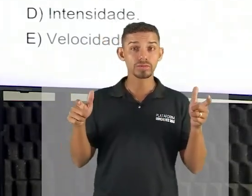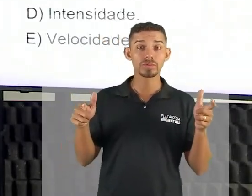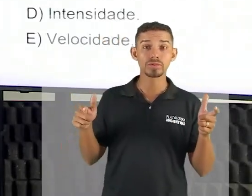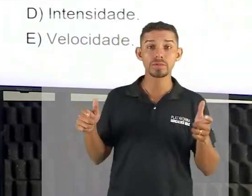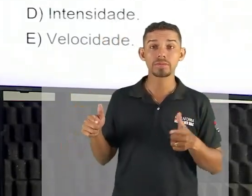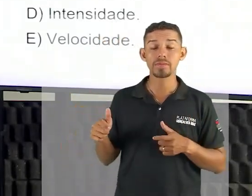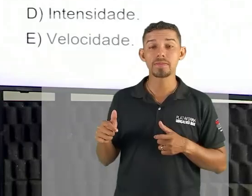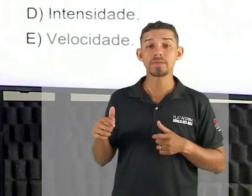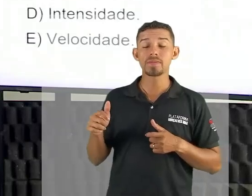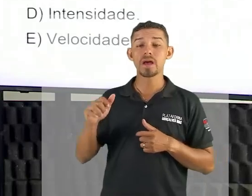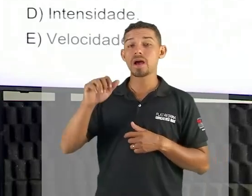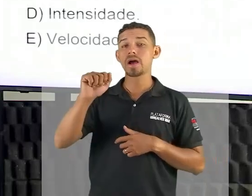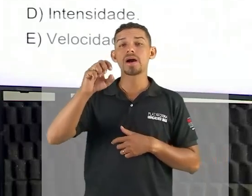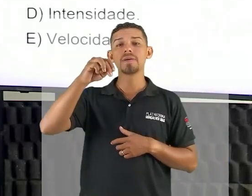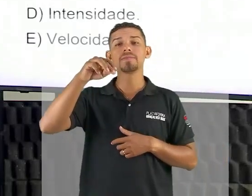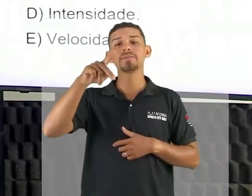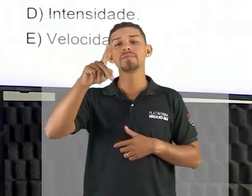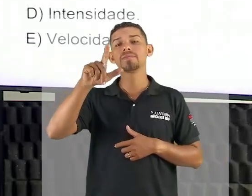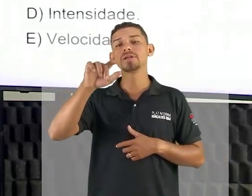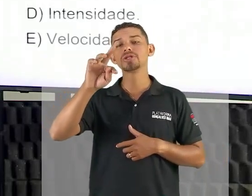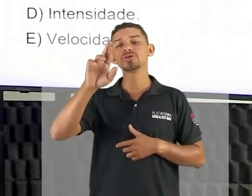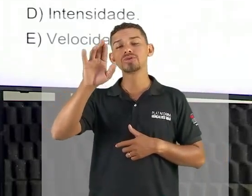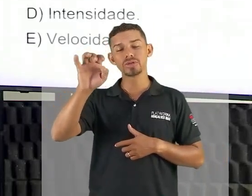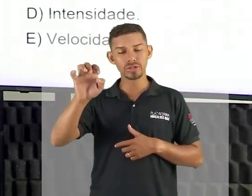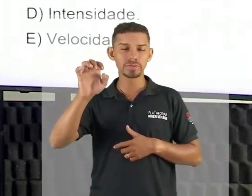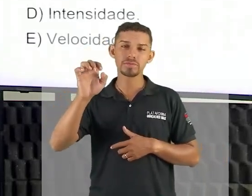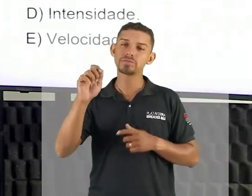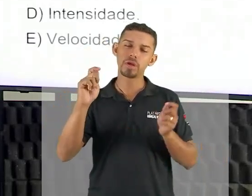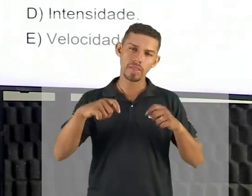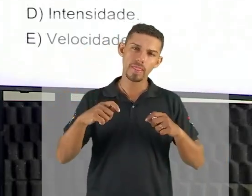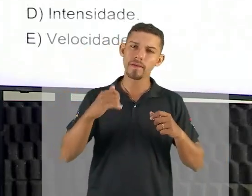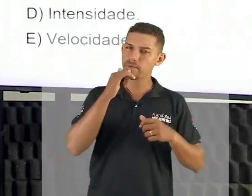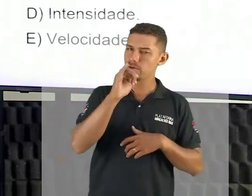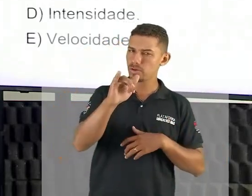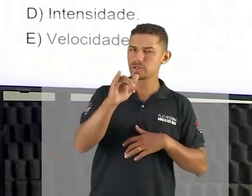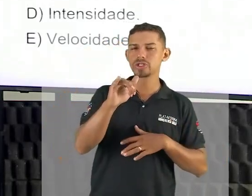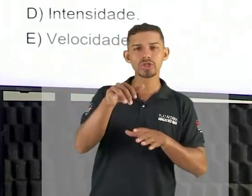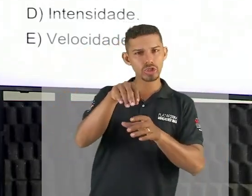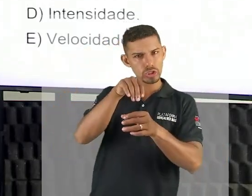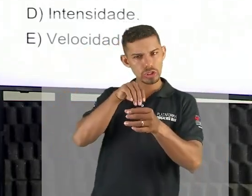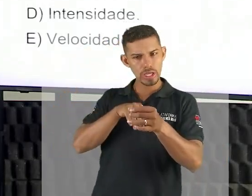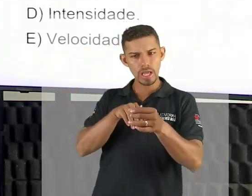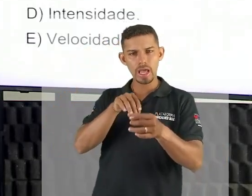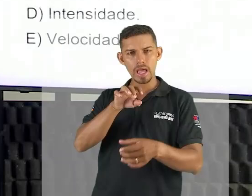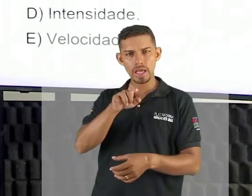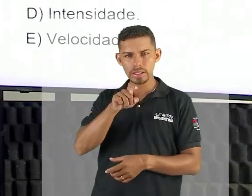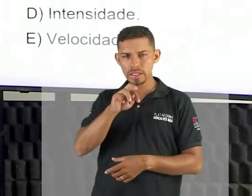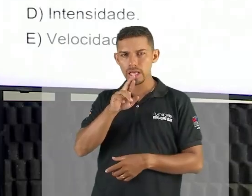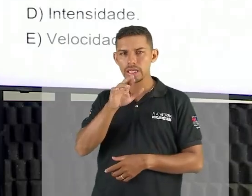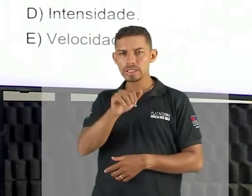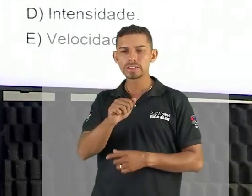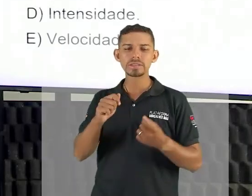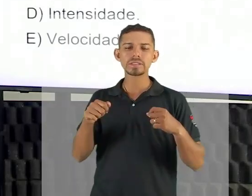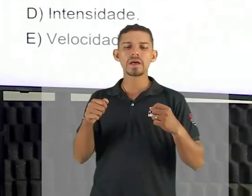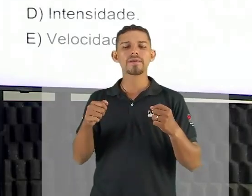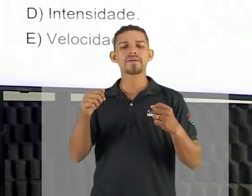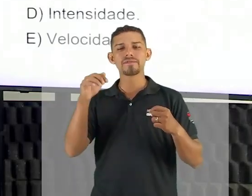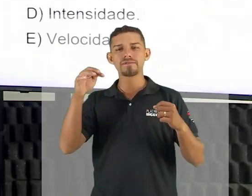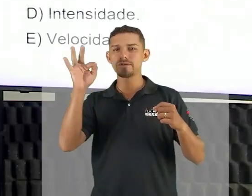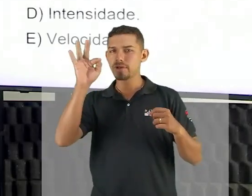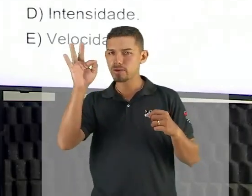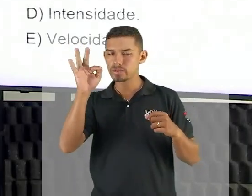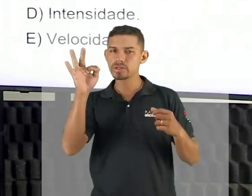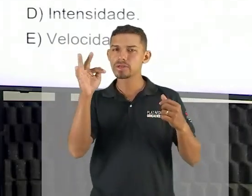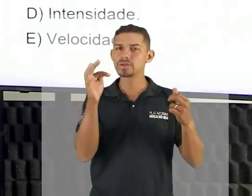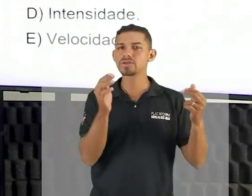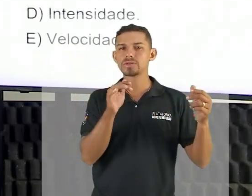da amplitude devido uma fonte externa é necessário que essa fonte externa teja a mesma frequência de fornecimento de